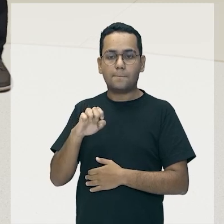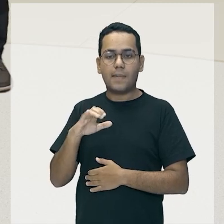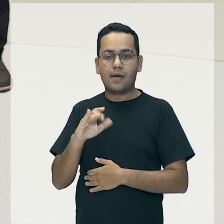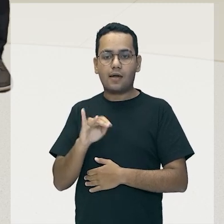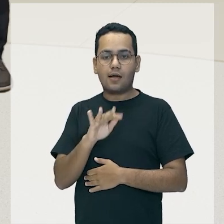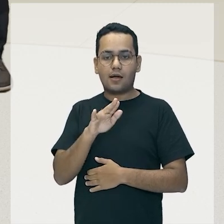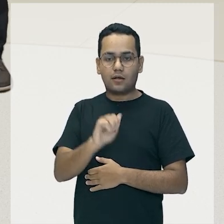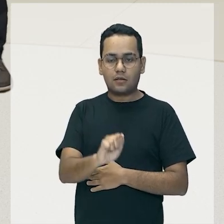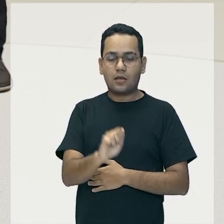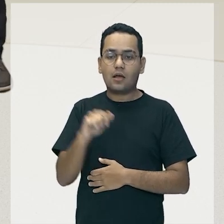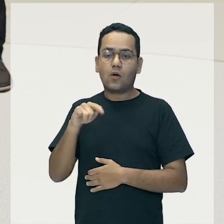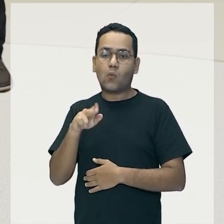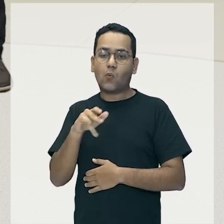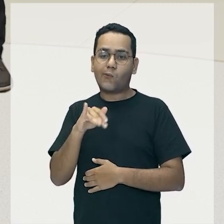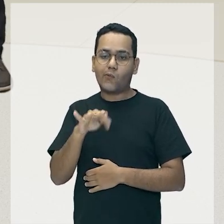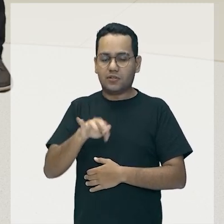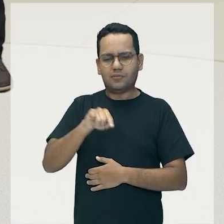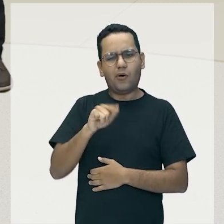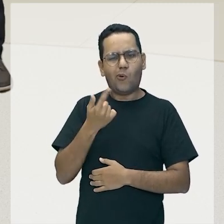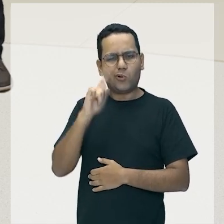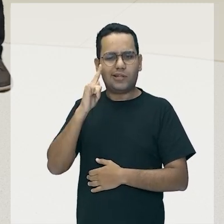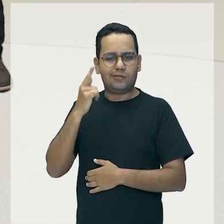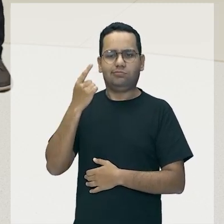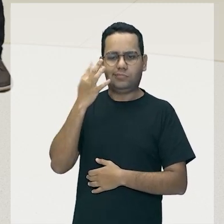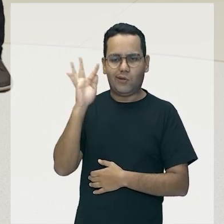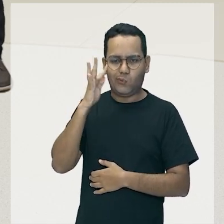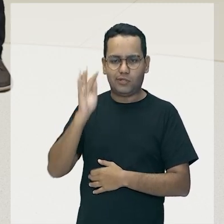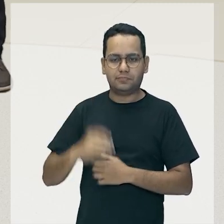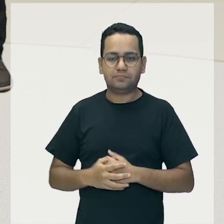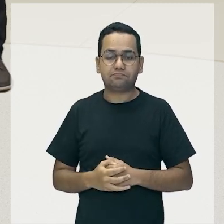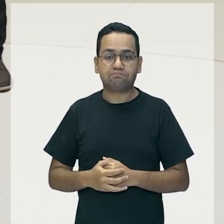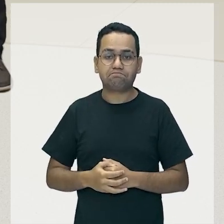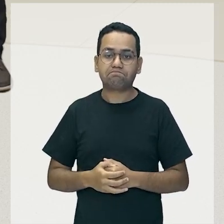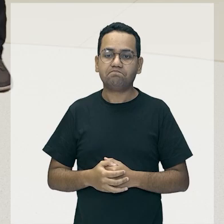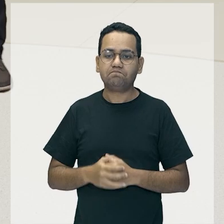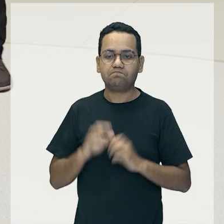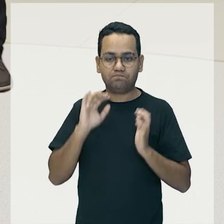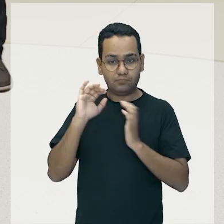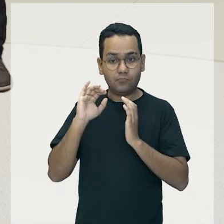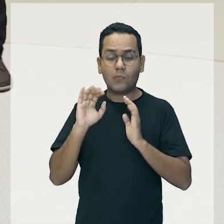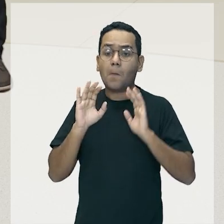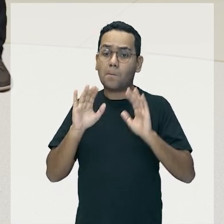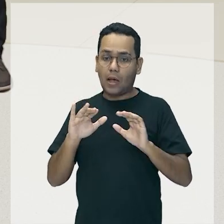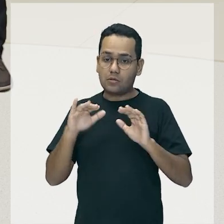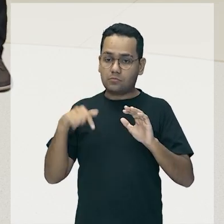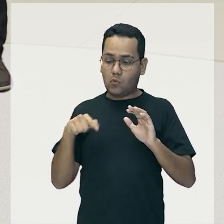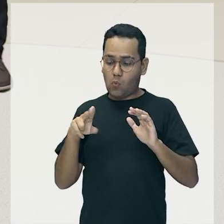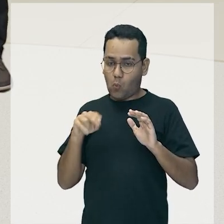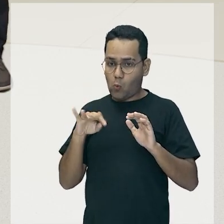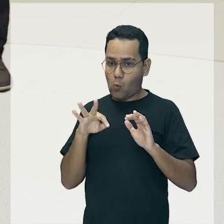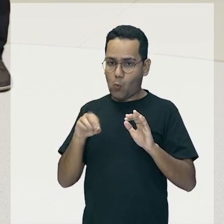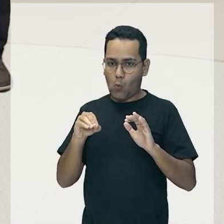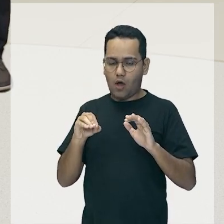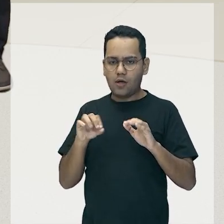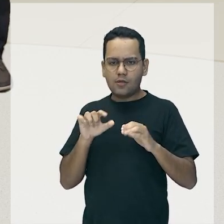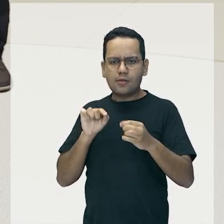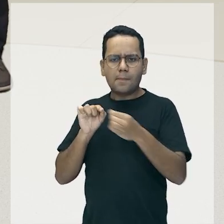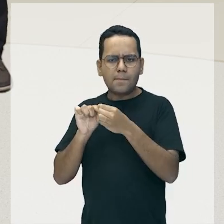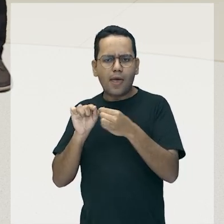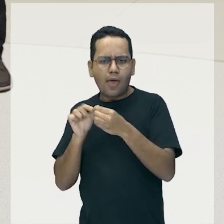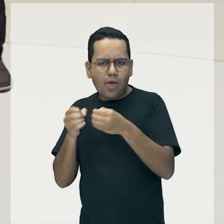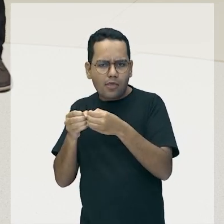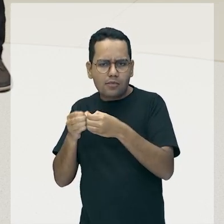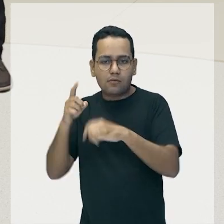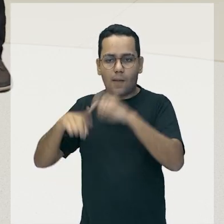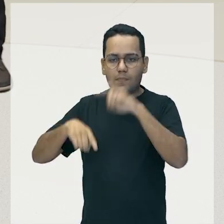aí, gente, esse quanto de energia, chegando até a matéria, ele vai poder dar origem a um